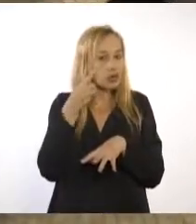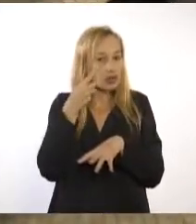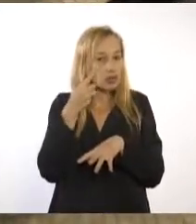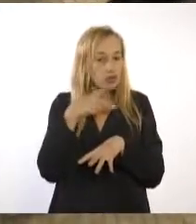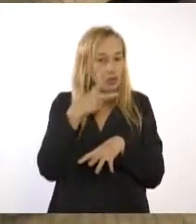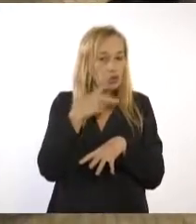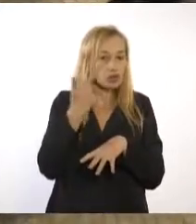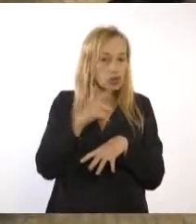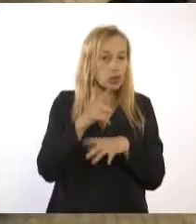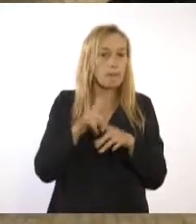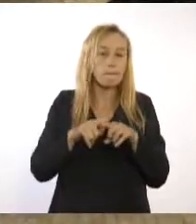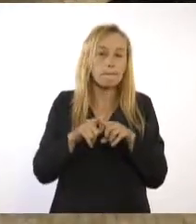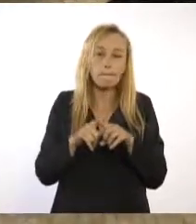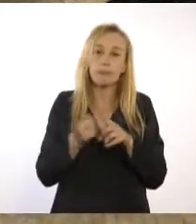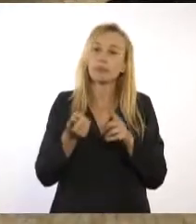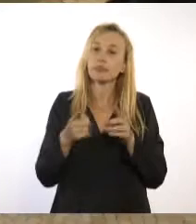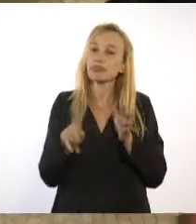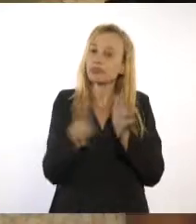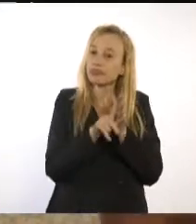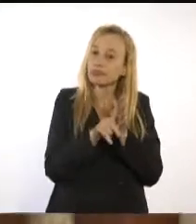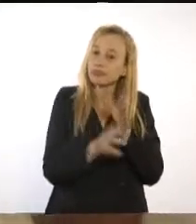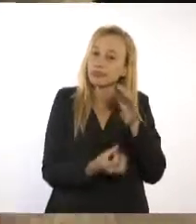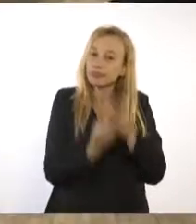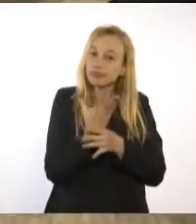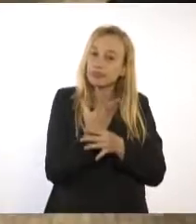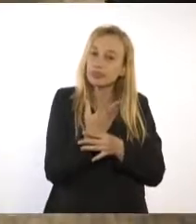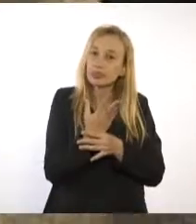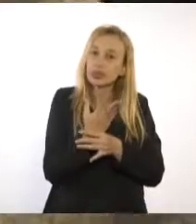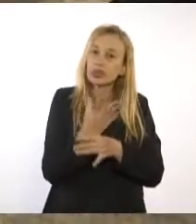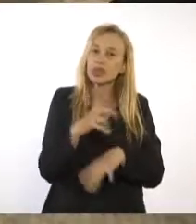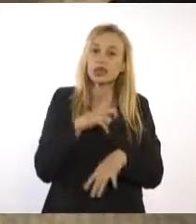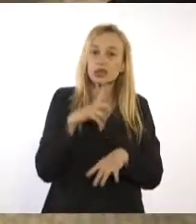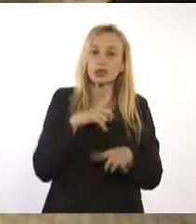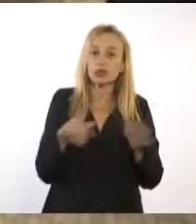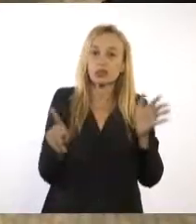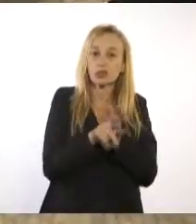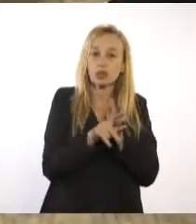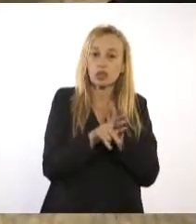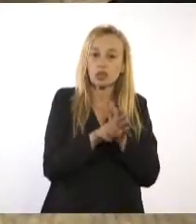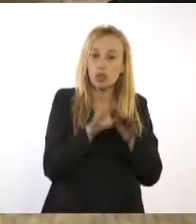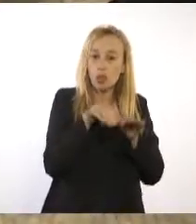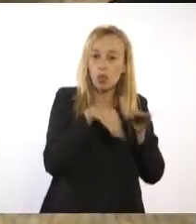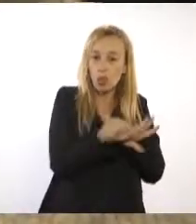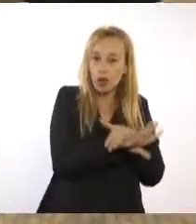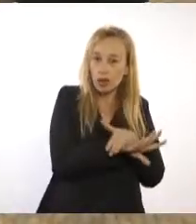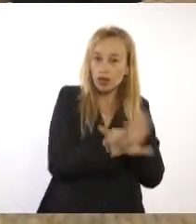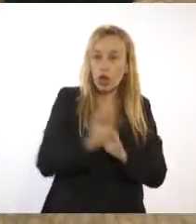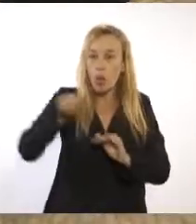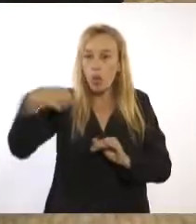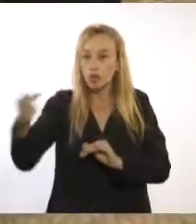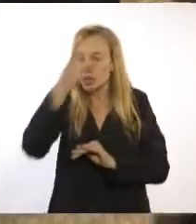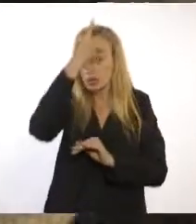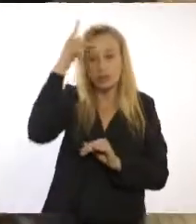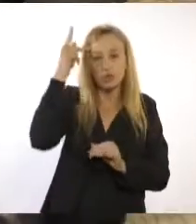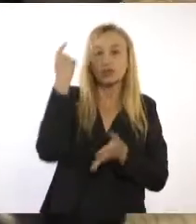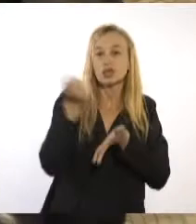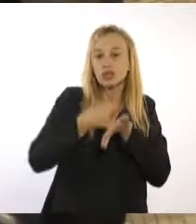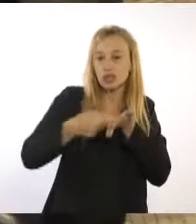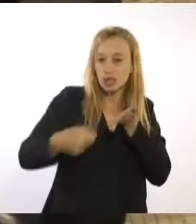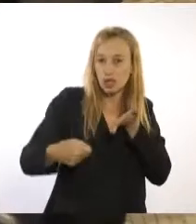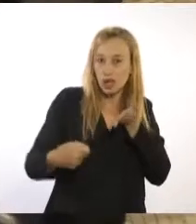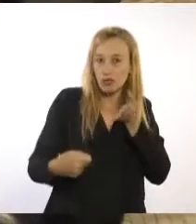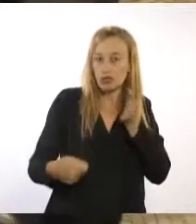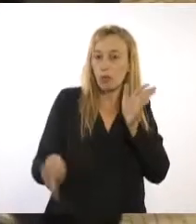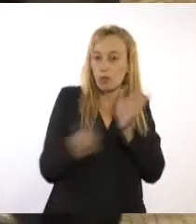Nós escrevemos um projeto e temos o nosso projeto vetado. Outras pessoas escrevem um